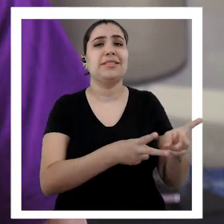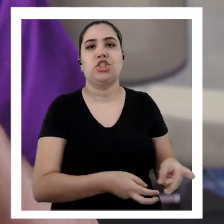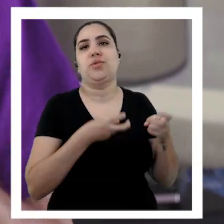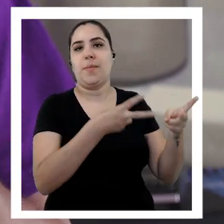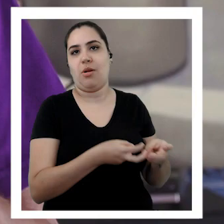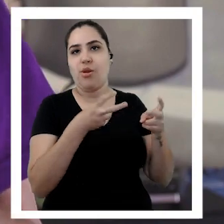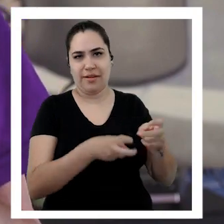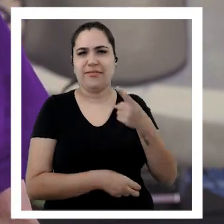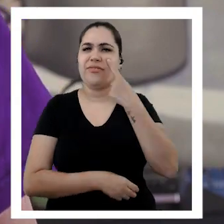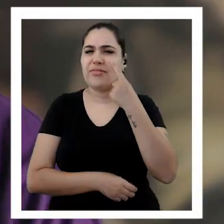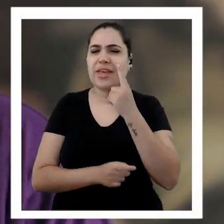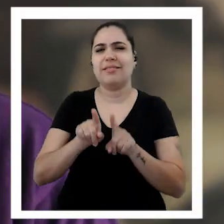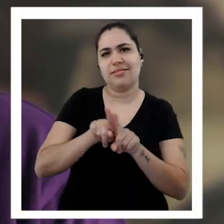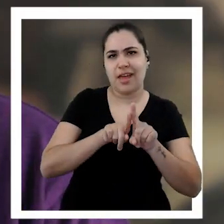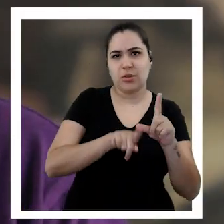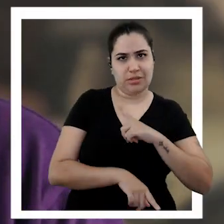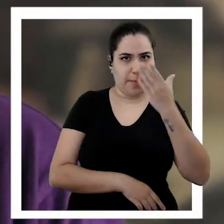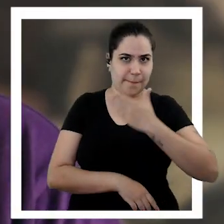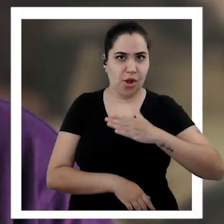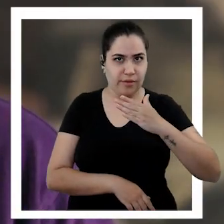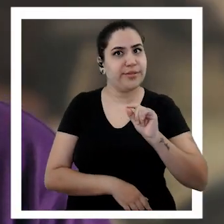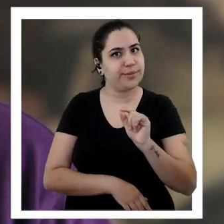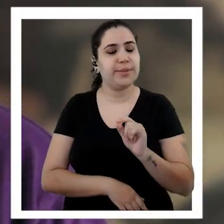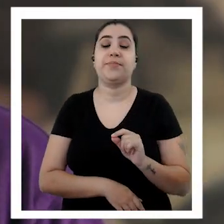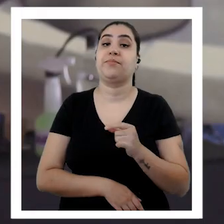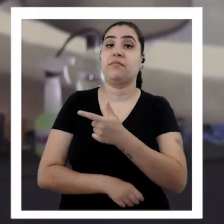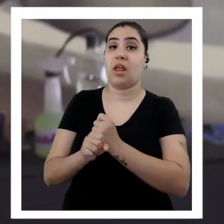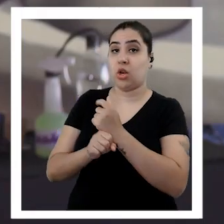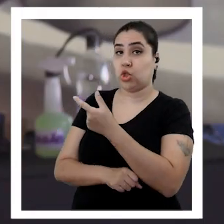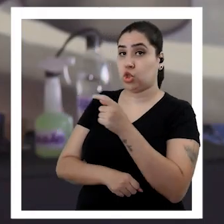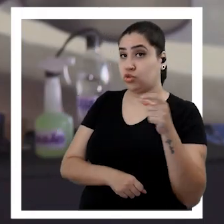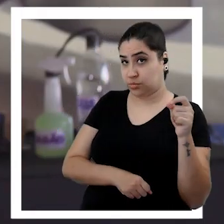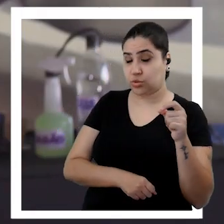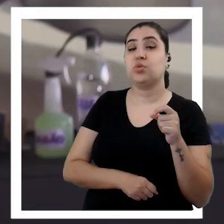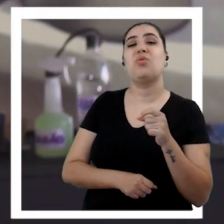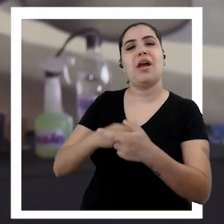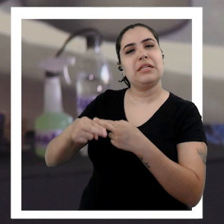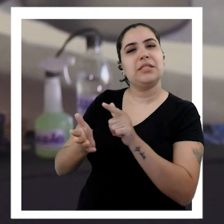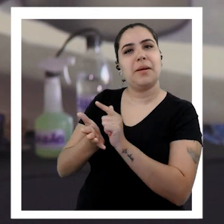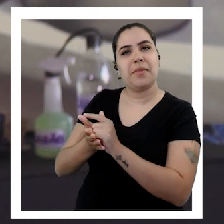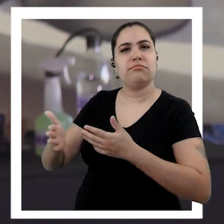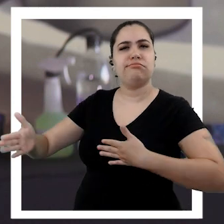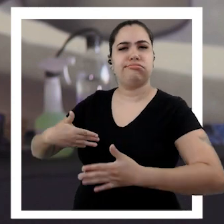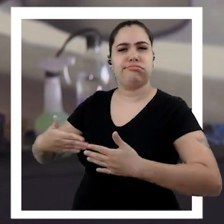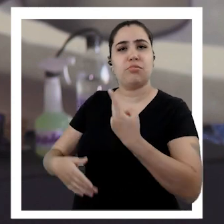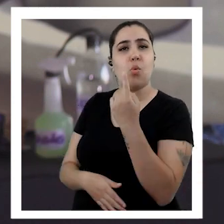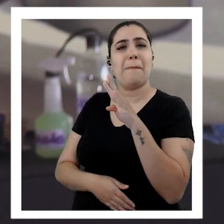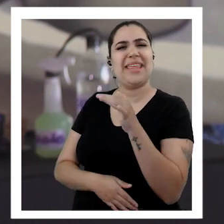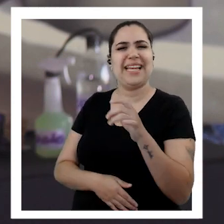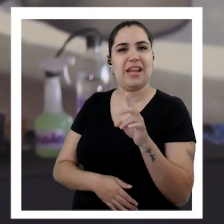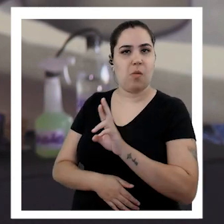porém exploratória. Quer ver um dado que comprova isso? Em 2000, a reciclagem de papel no Brasil